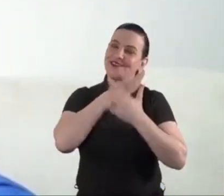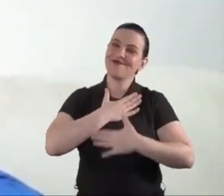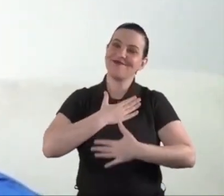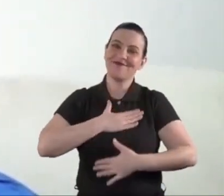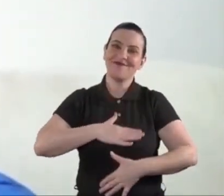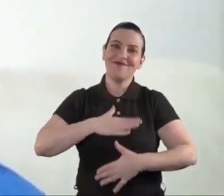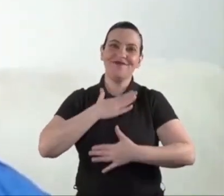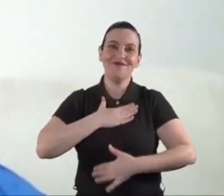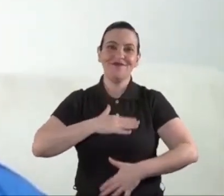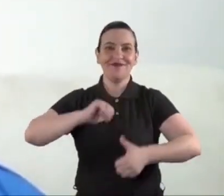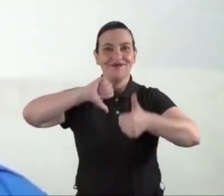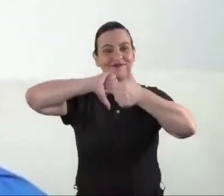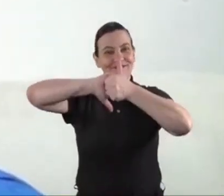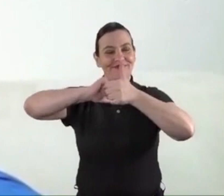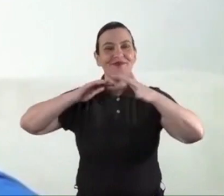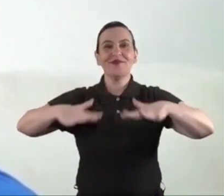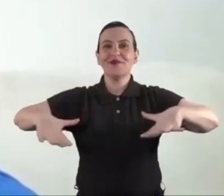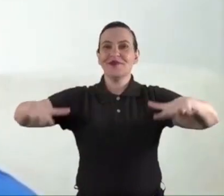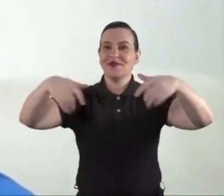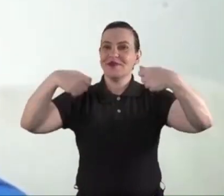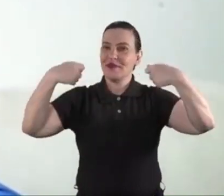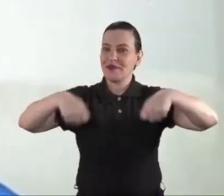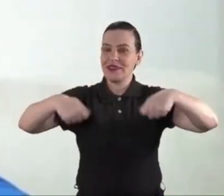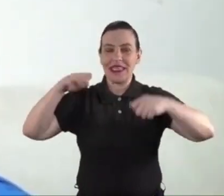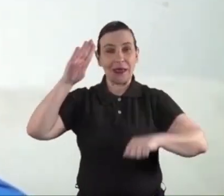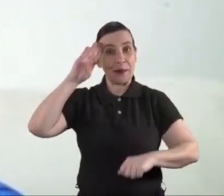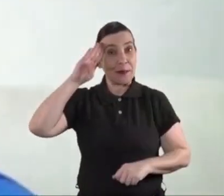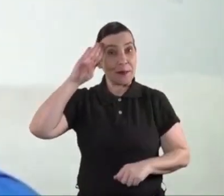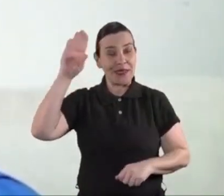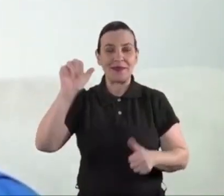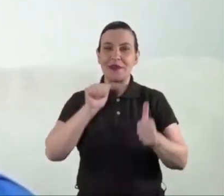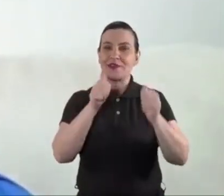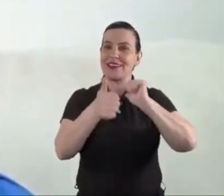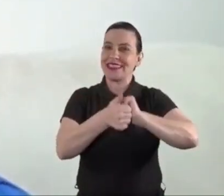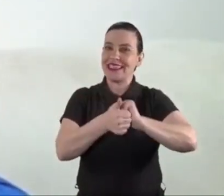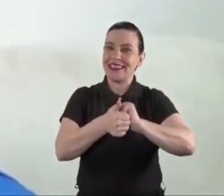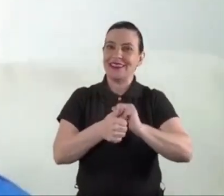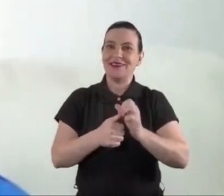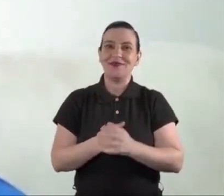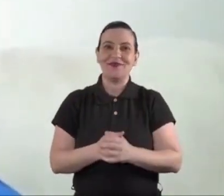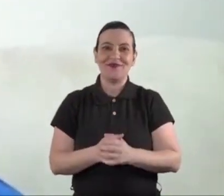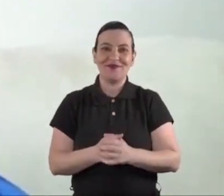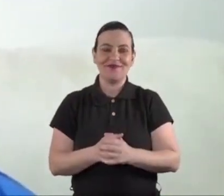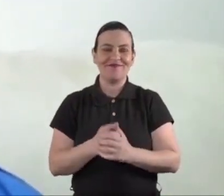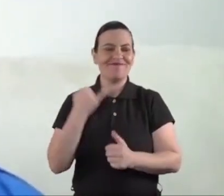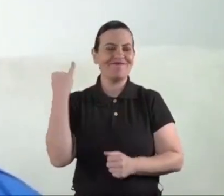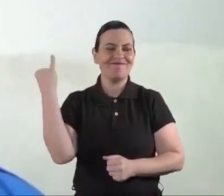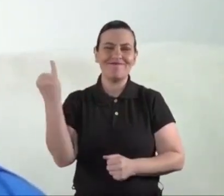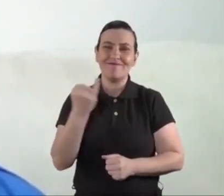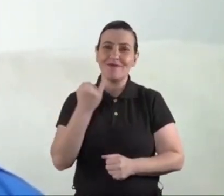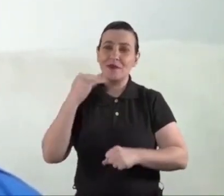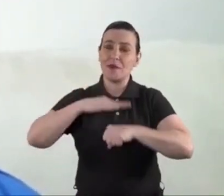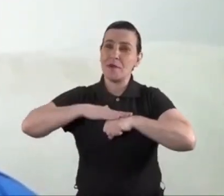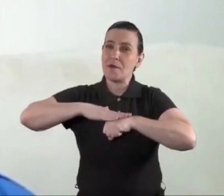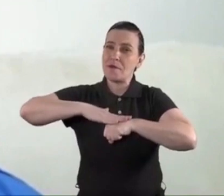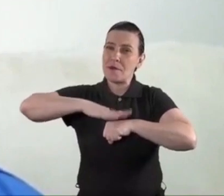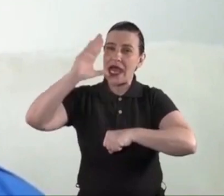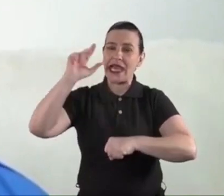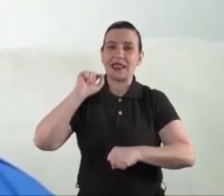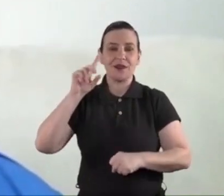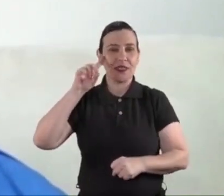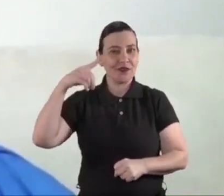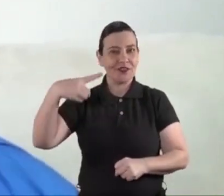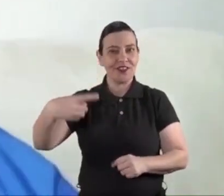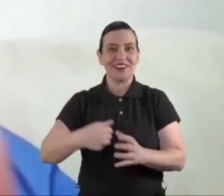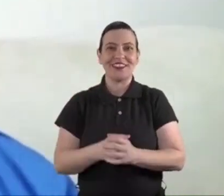que todos nós precisamos, principalmente os atletas, que é uma da parte mais importante aí do nosso dia a